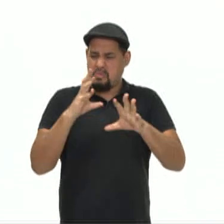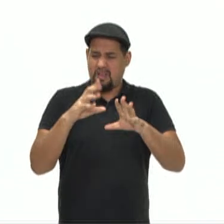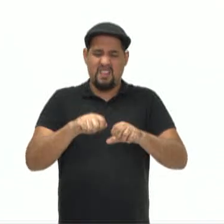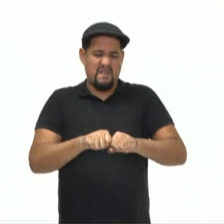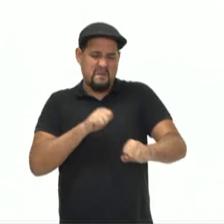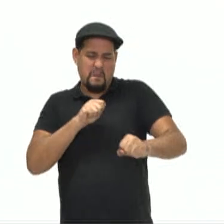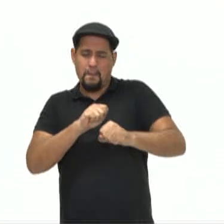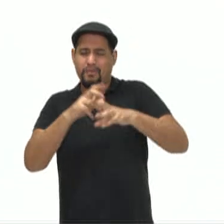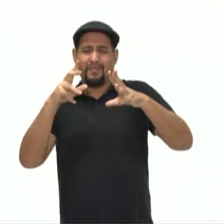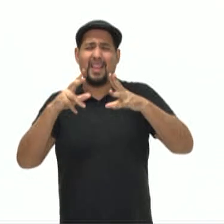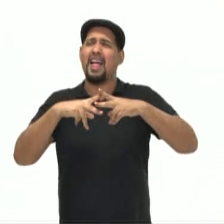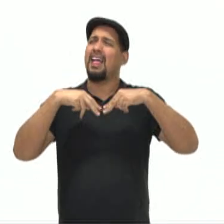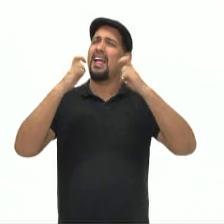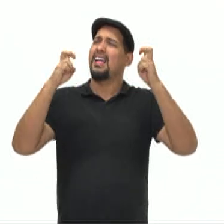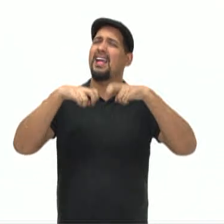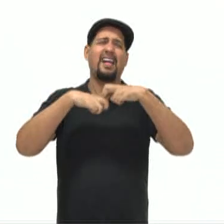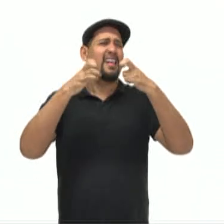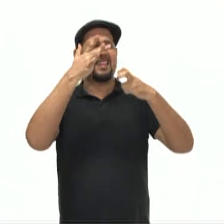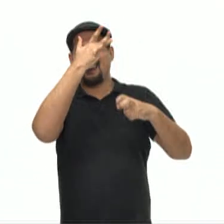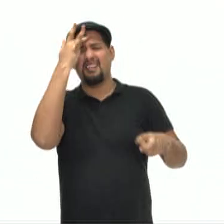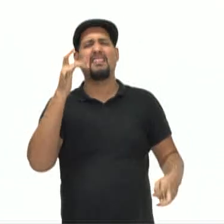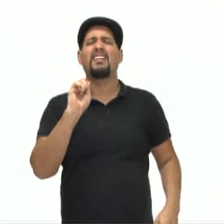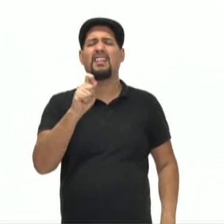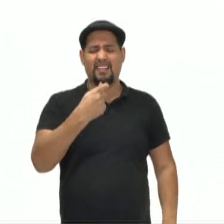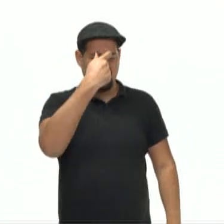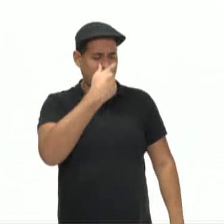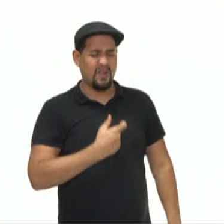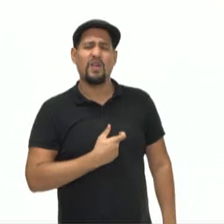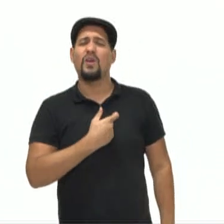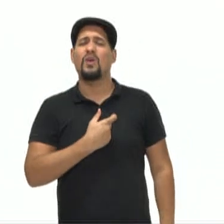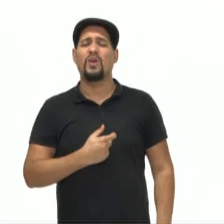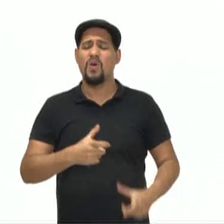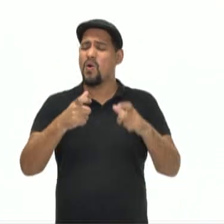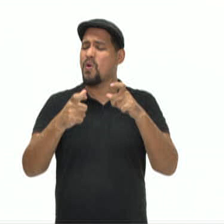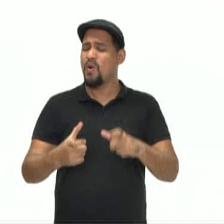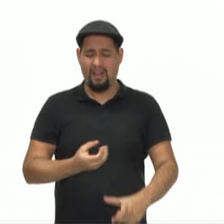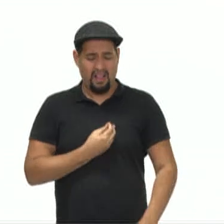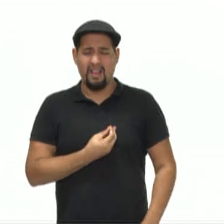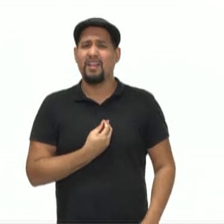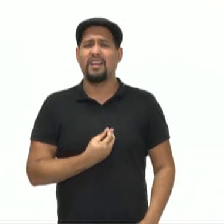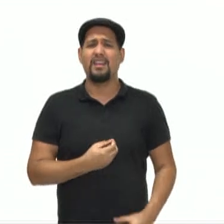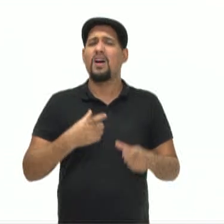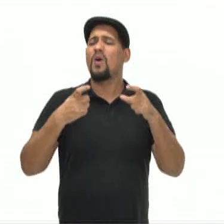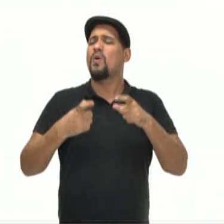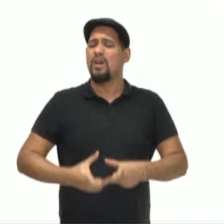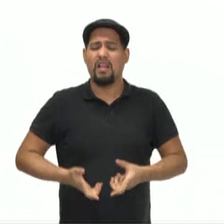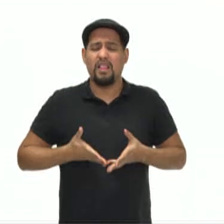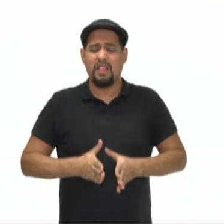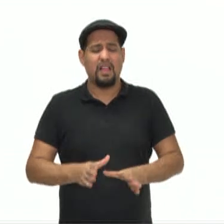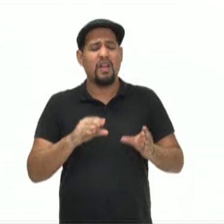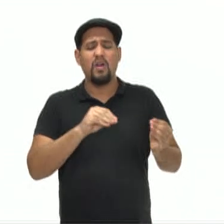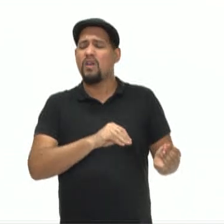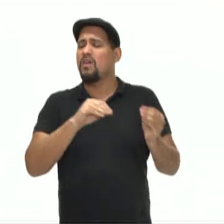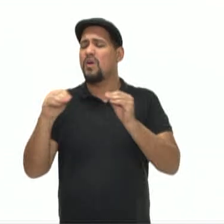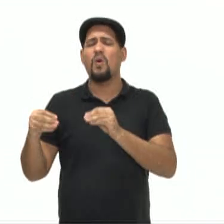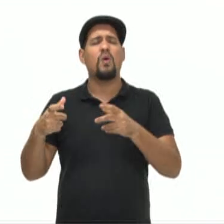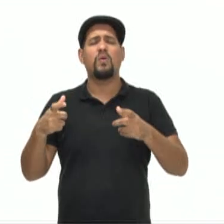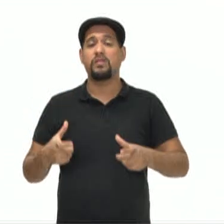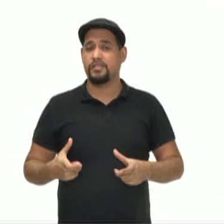gritos de horror. Quem sou eu? Onde estou? De onde eu vim? Para onde eu